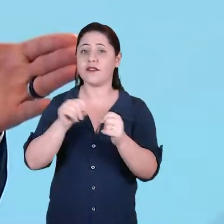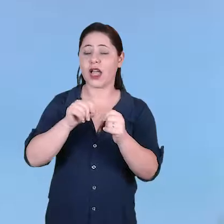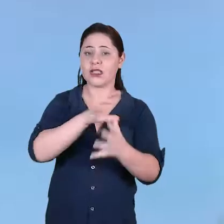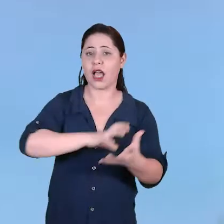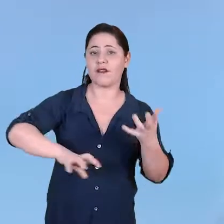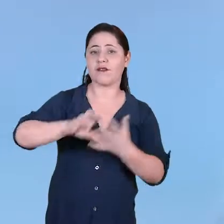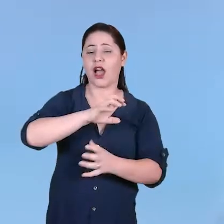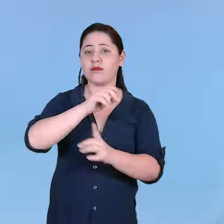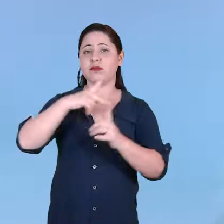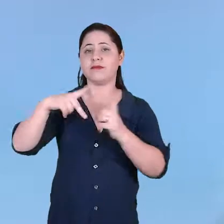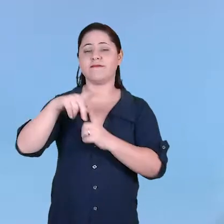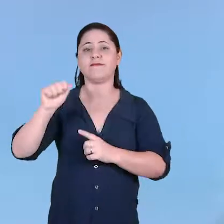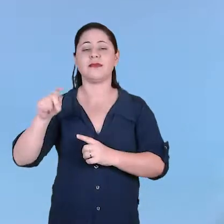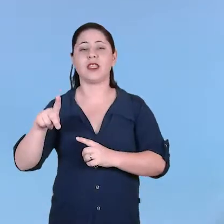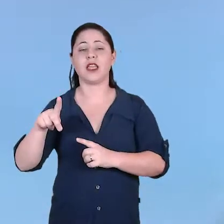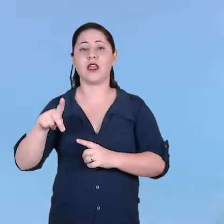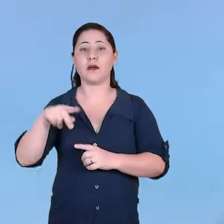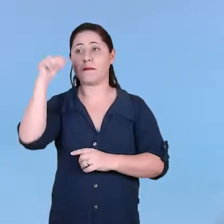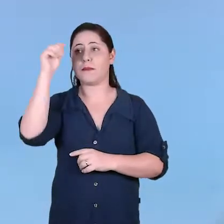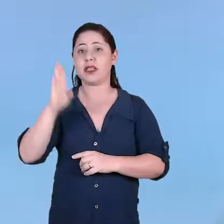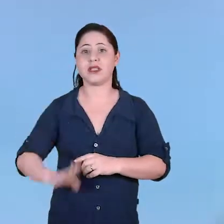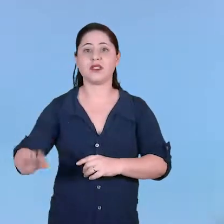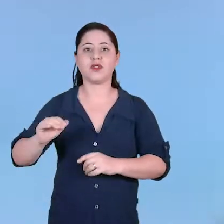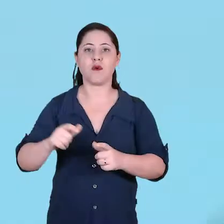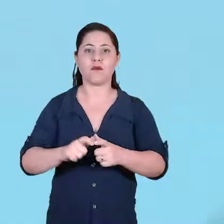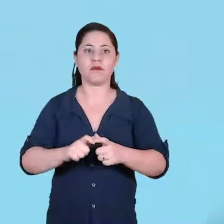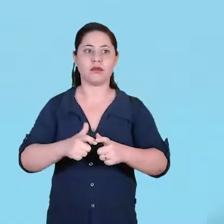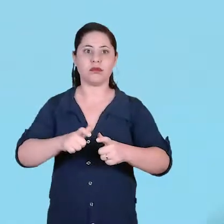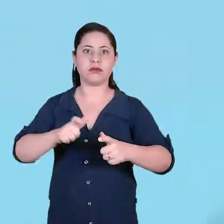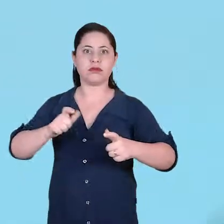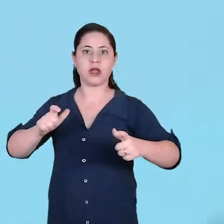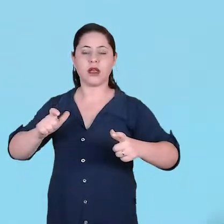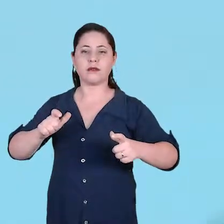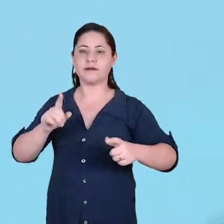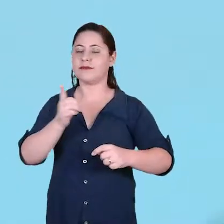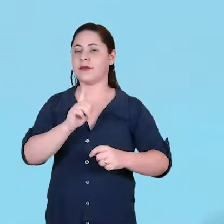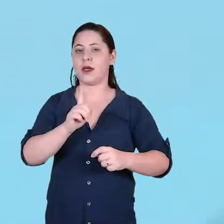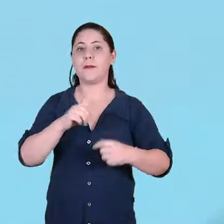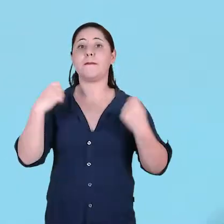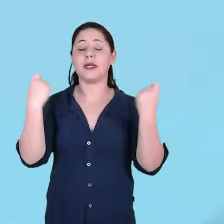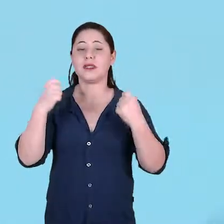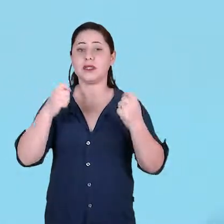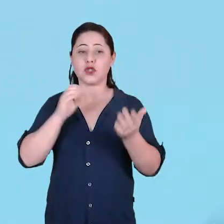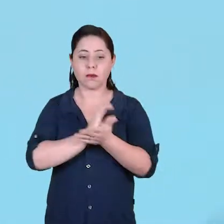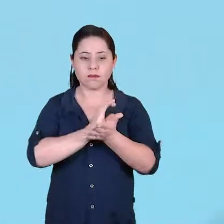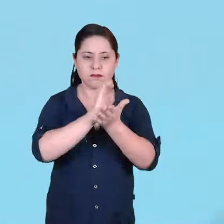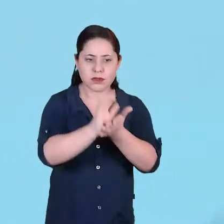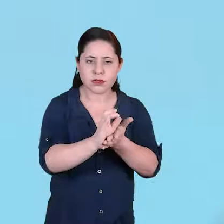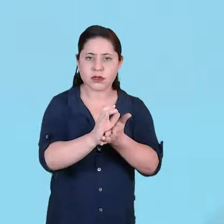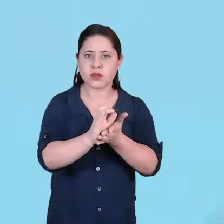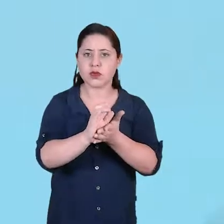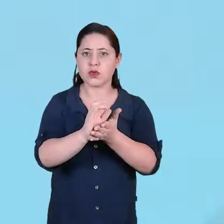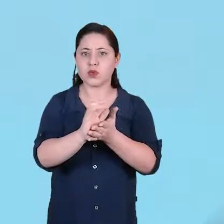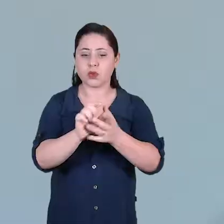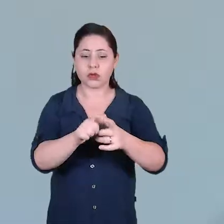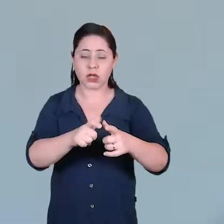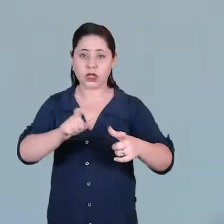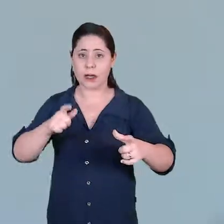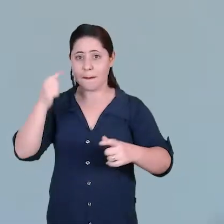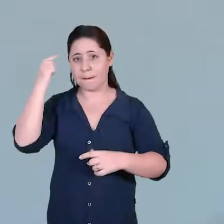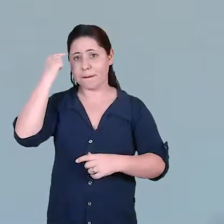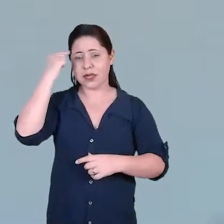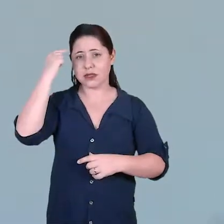da Previdência, o Brasil volta a crescer. Na verdade, deveria ser o contrário, é preciso investir no crescimento, né?